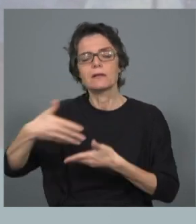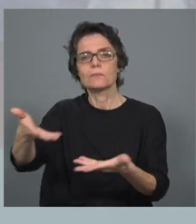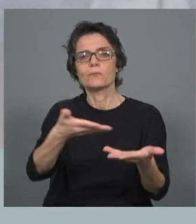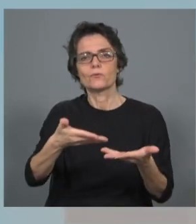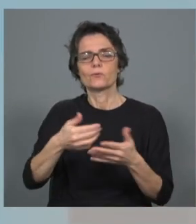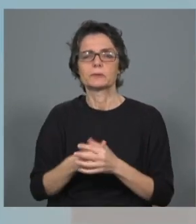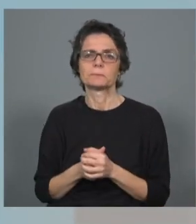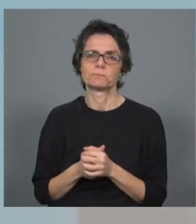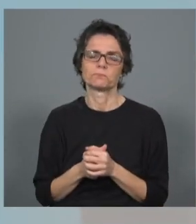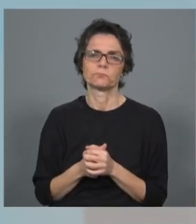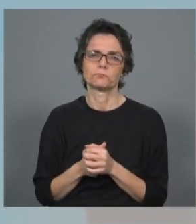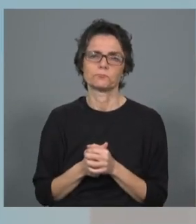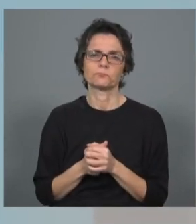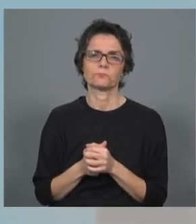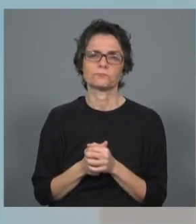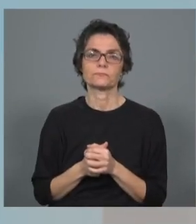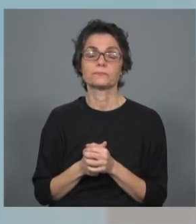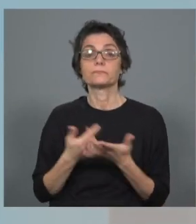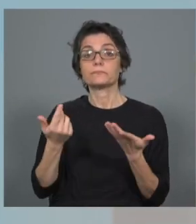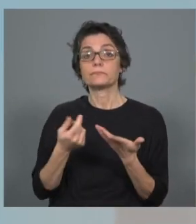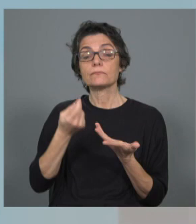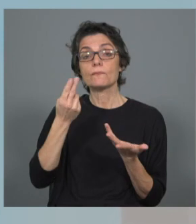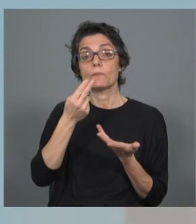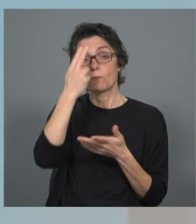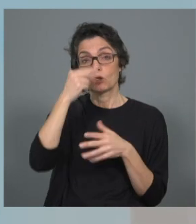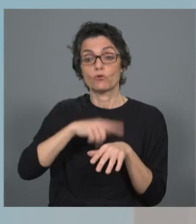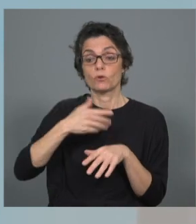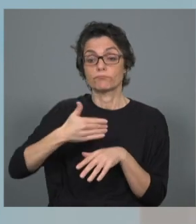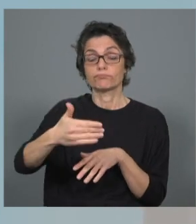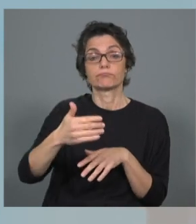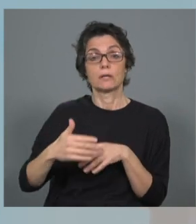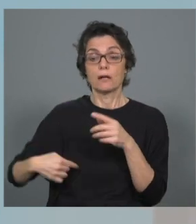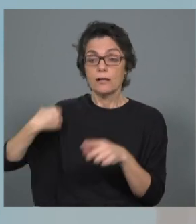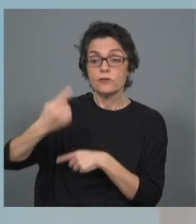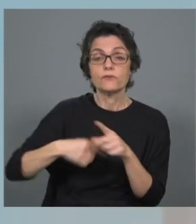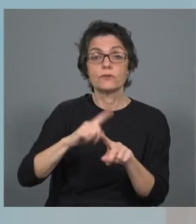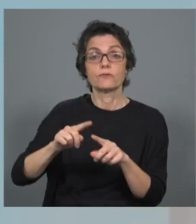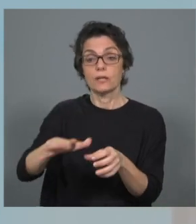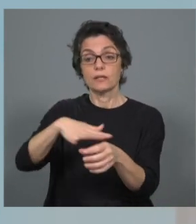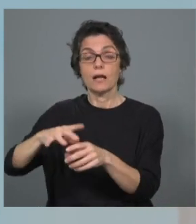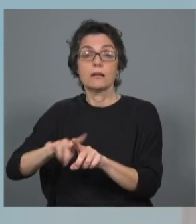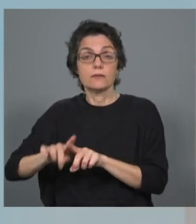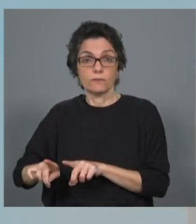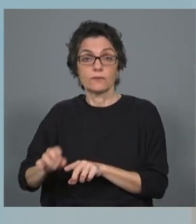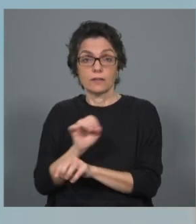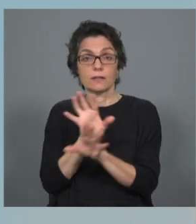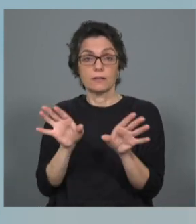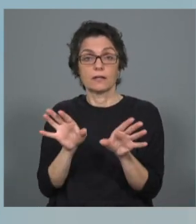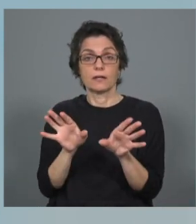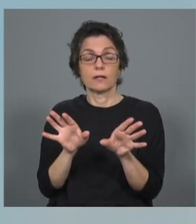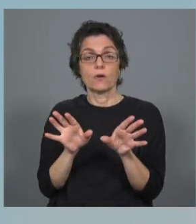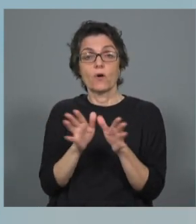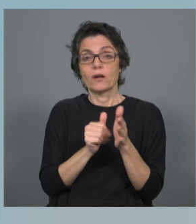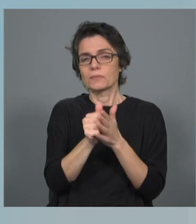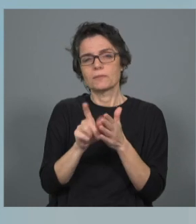Em diferentes épocas históricas, em diferentes gerações, em diferentes contextos, que essa relação foi acontecendo.